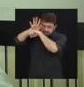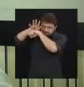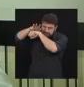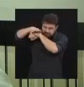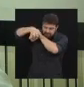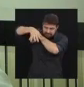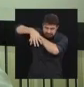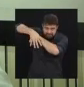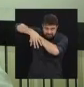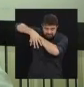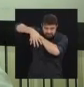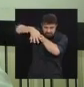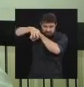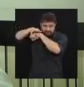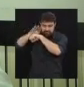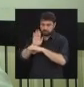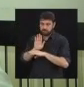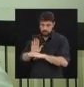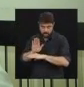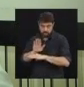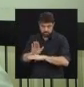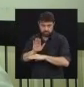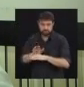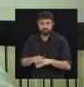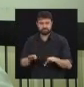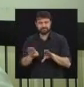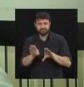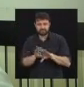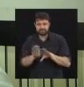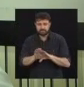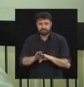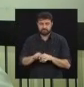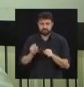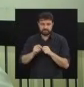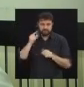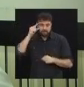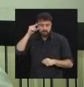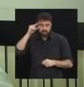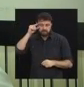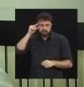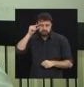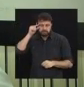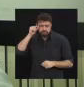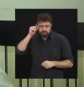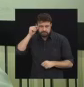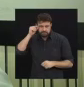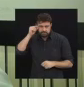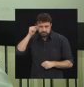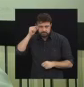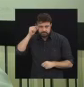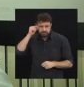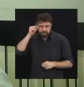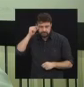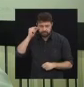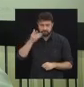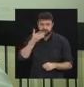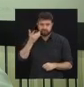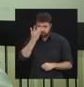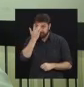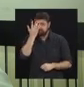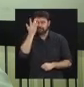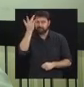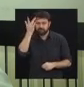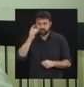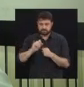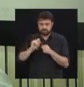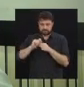na pálpebra superior para fazer esse fechamento, ou mesmo o fechamento do canto lateral dos olhos. Você diminui a fenda palpebral,